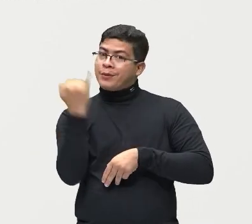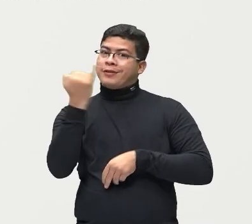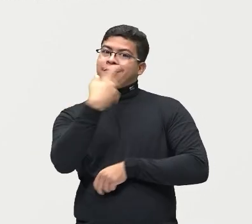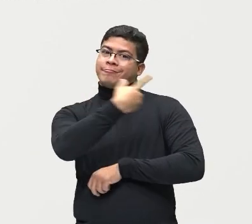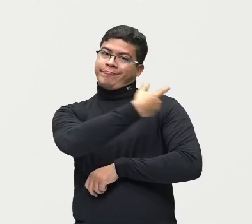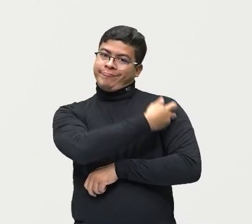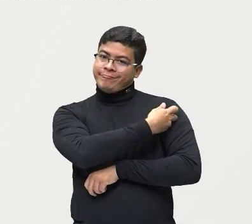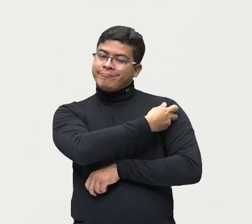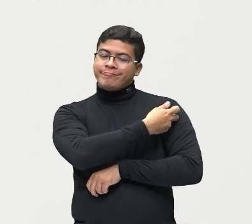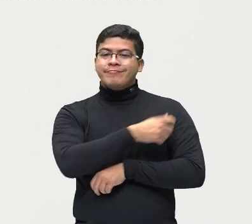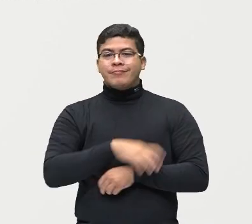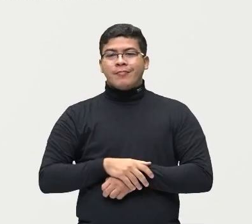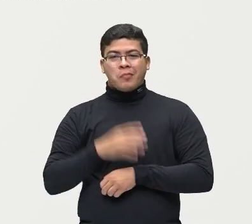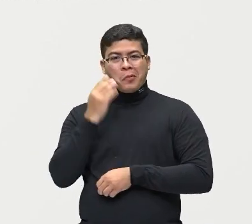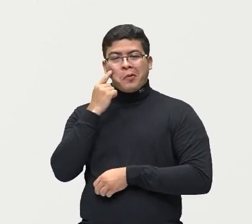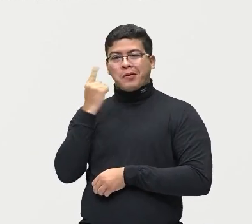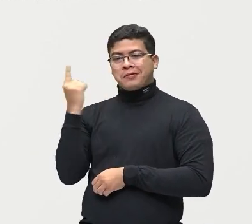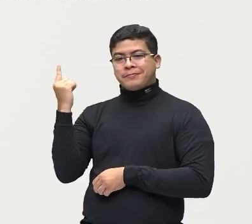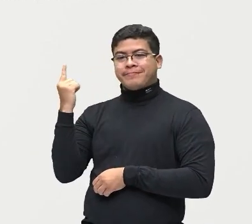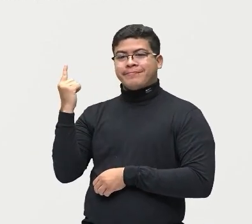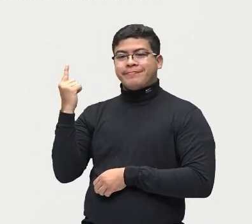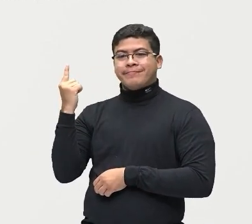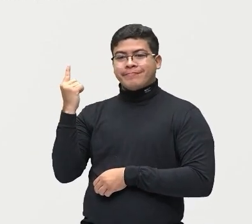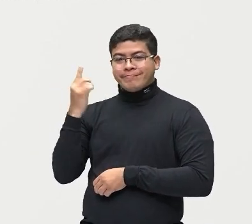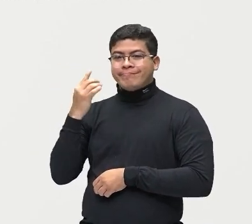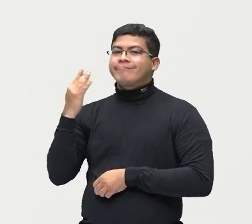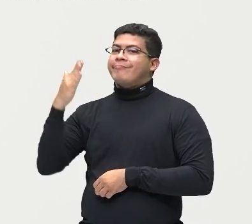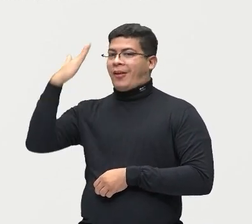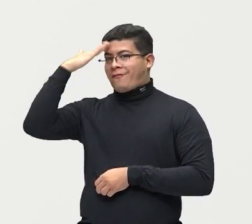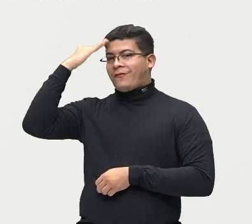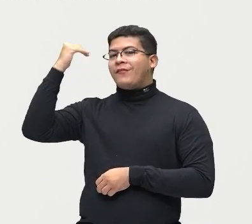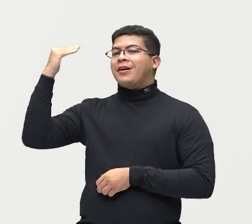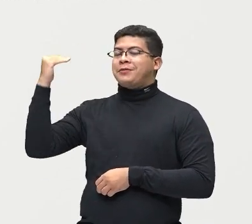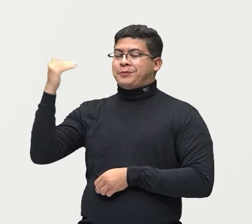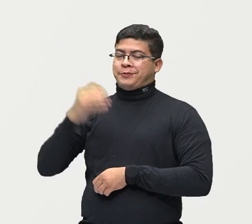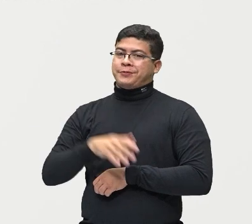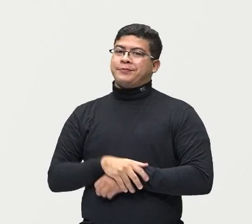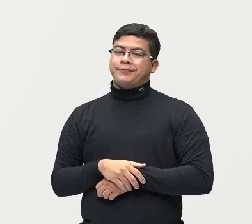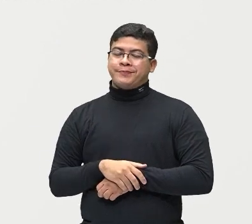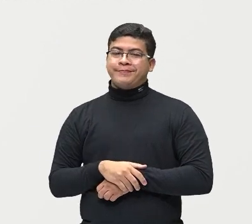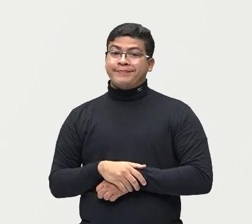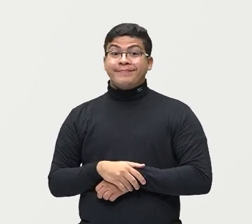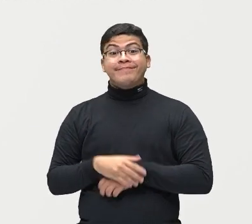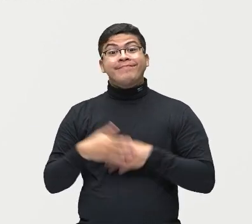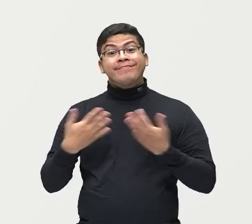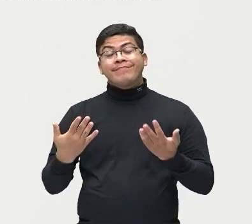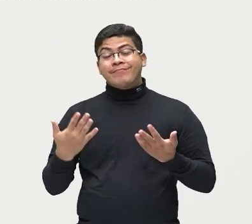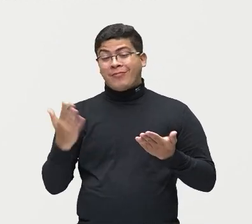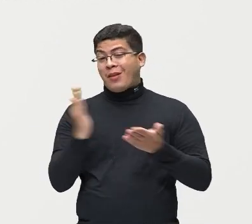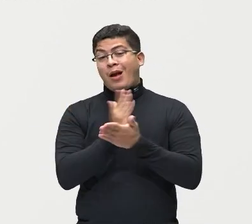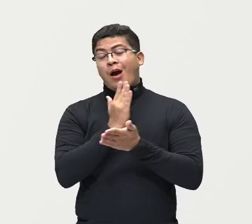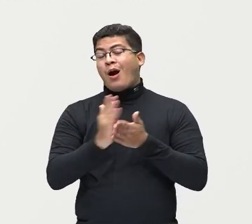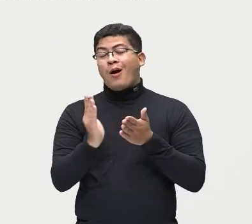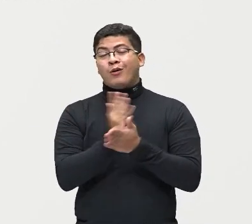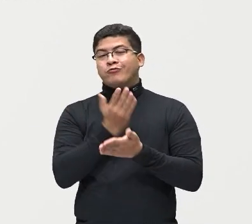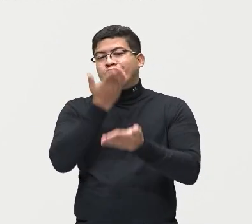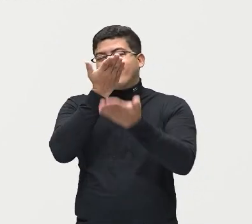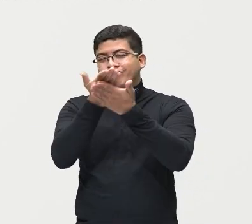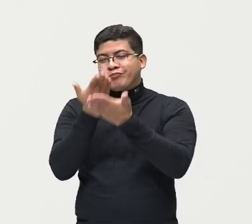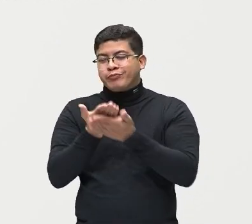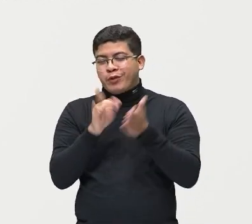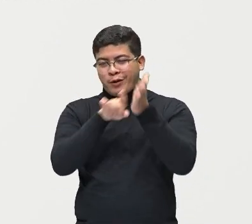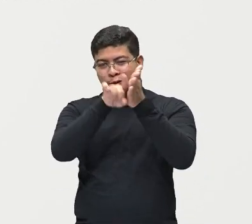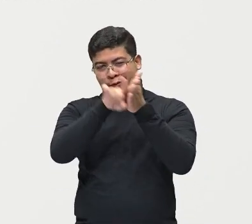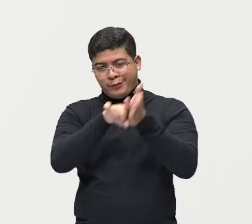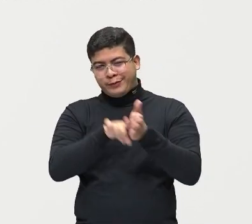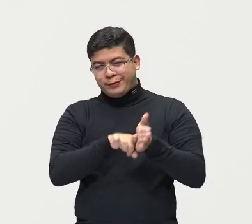aqui, ó, esse cientista bem famoso na área da imunização. E aí a gente trouxe alguns estudos que foram realizados por